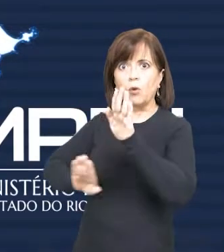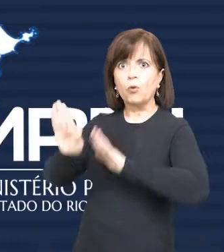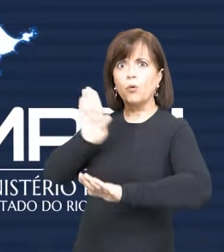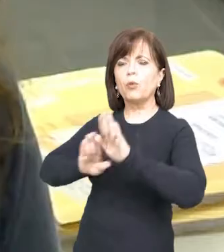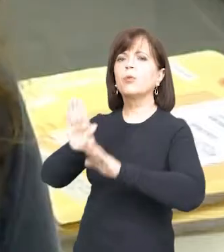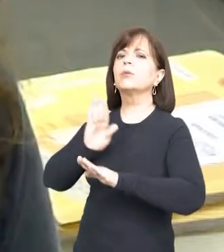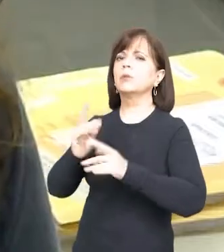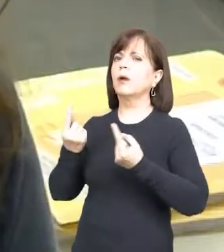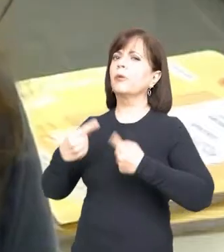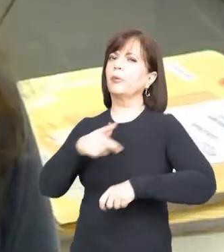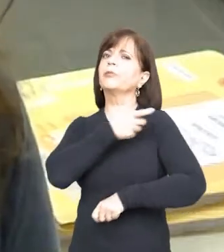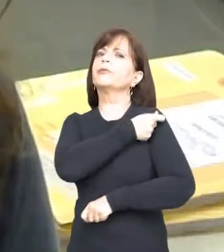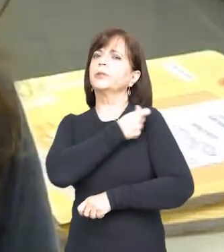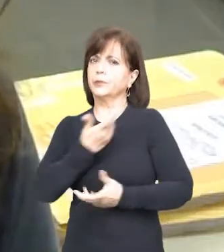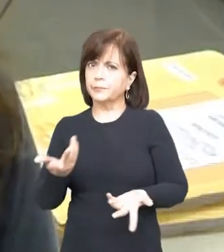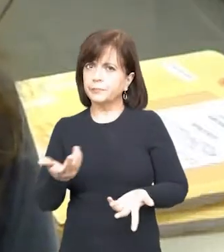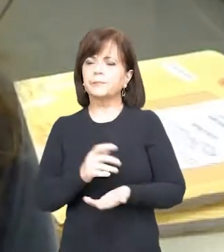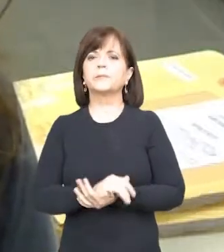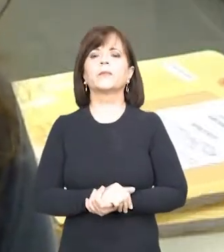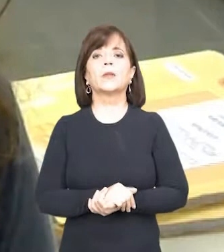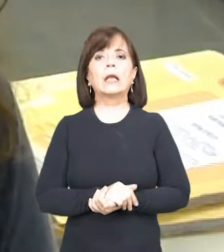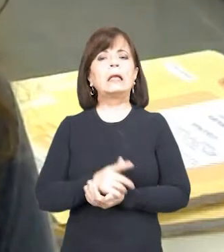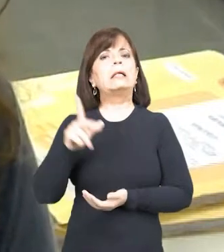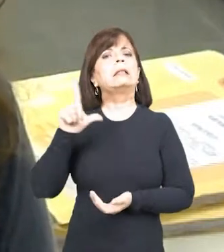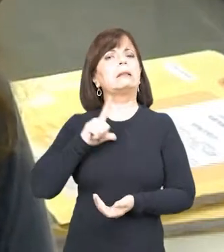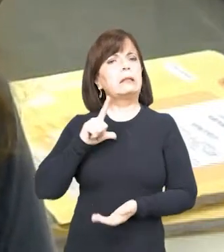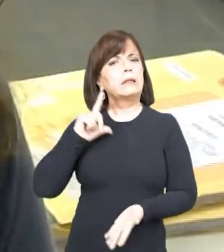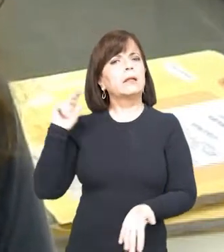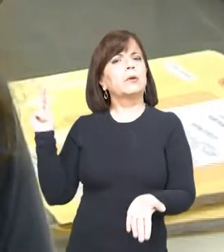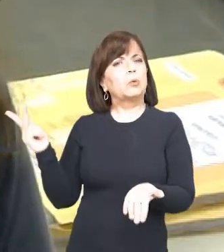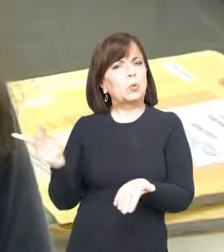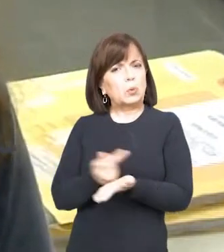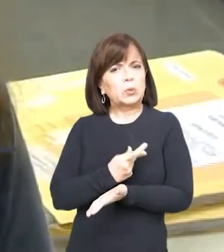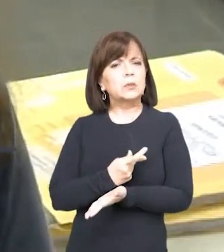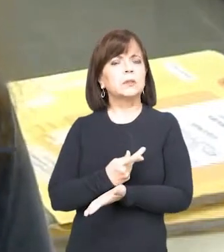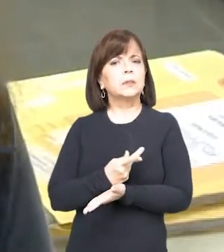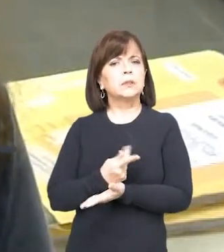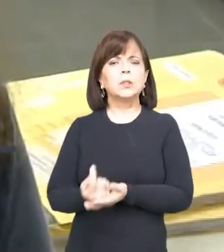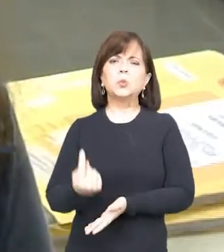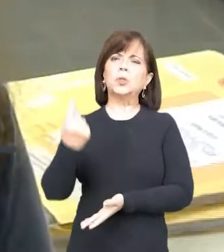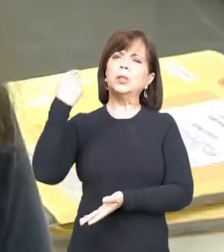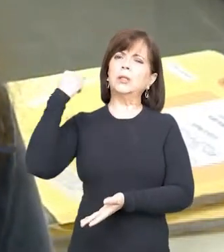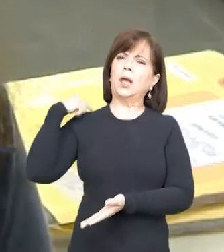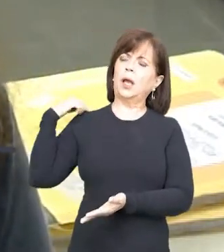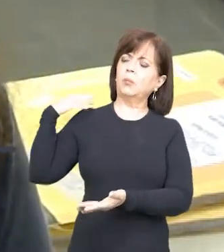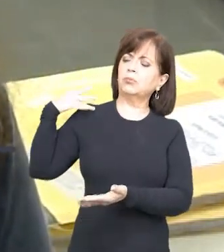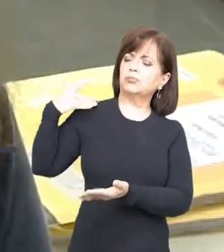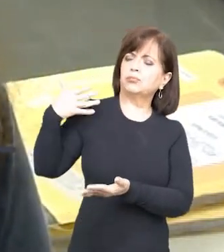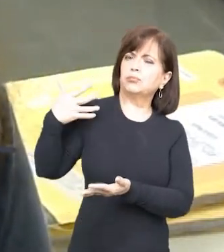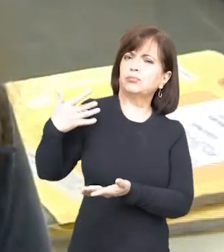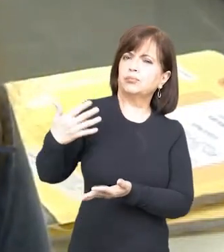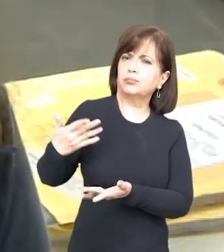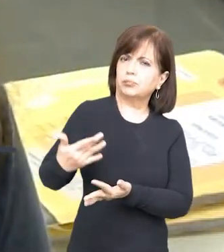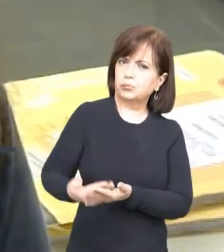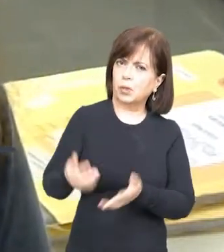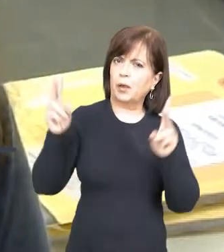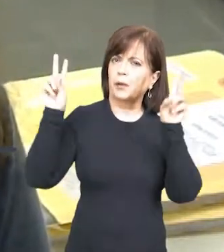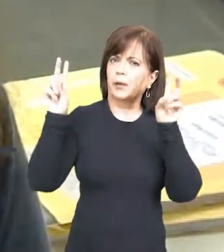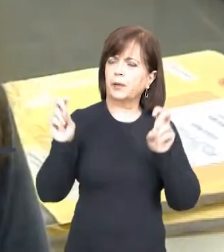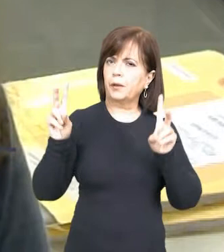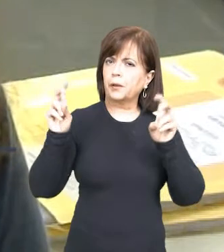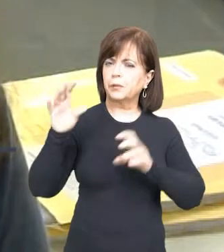Covid-19. Muitas coisas têm acontecido desde o início da campanha de vacinação, né? Desde a questão